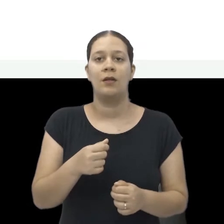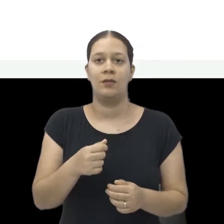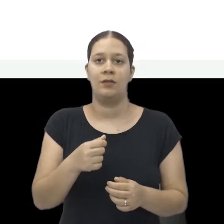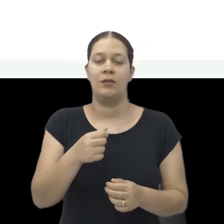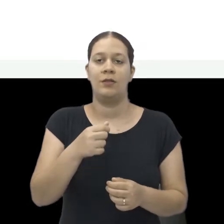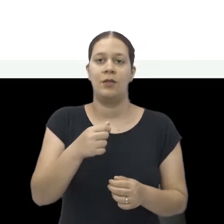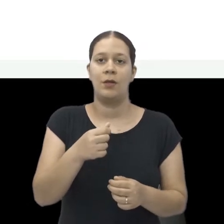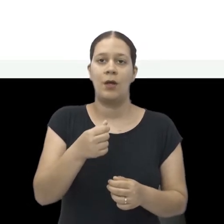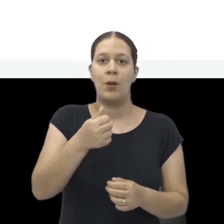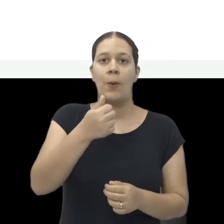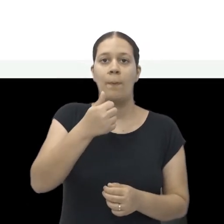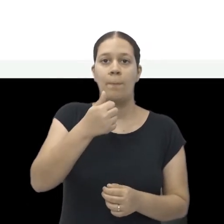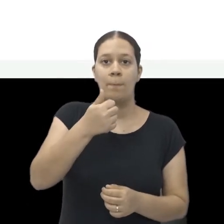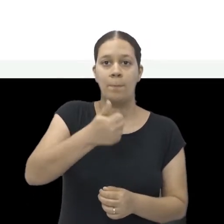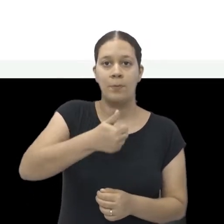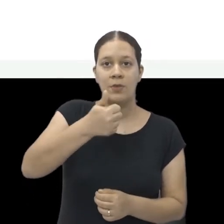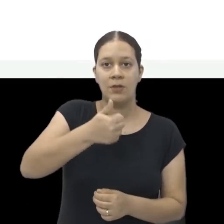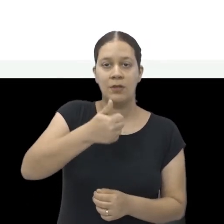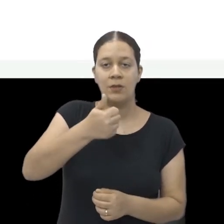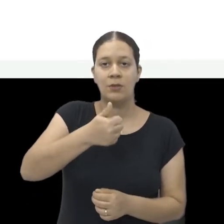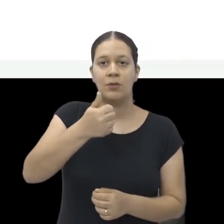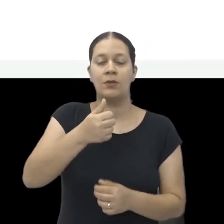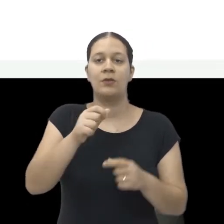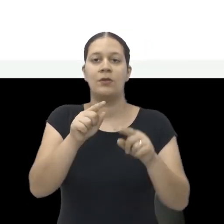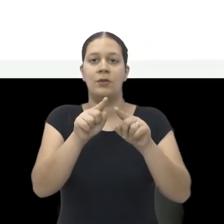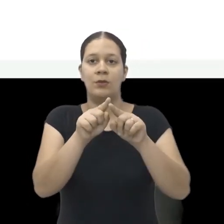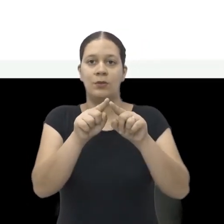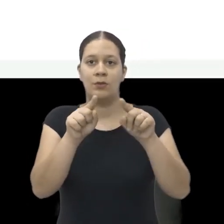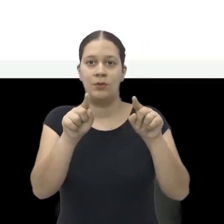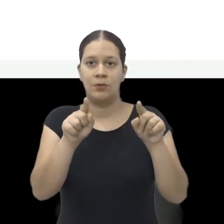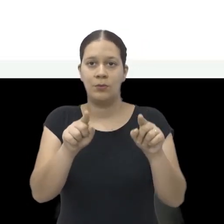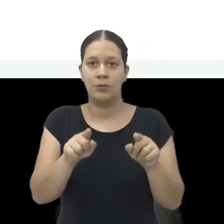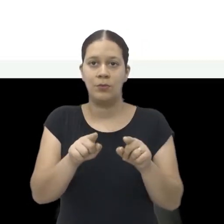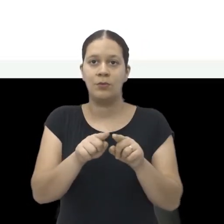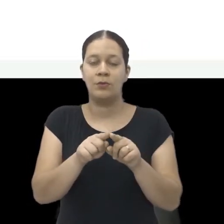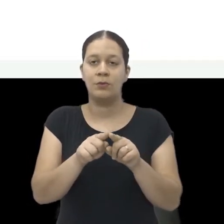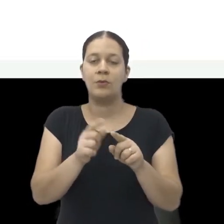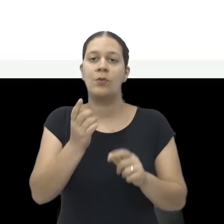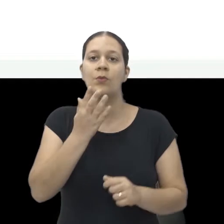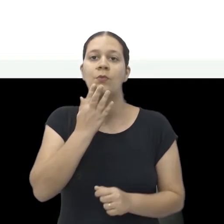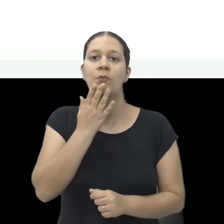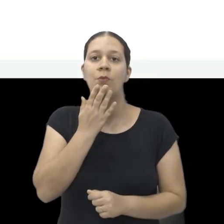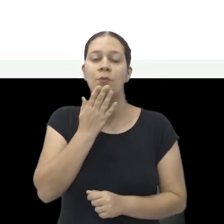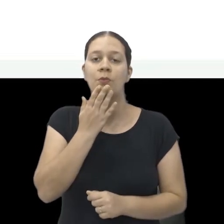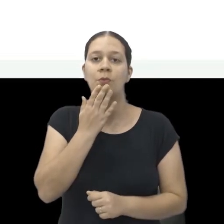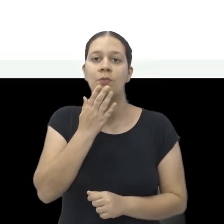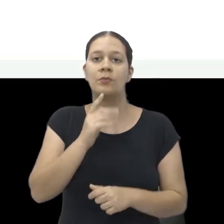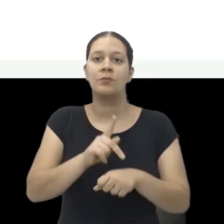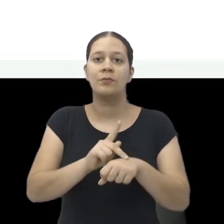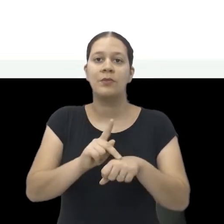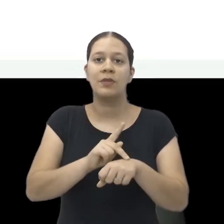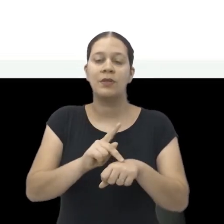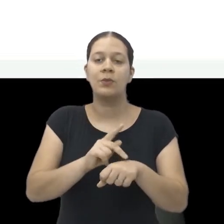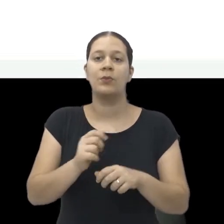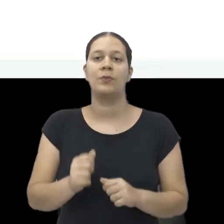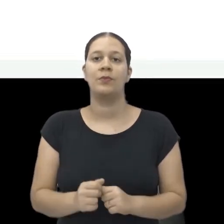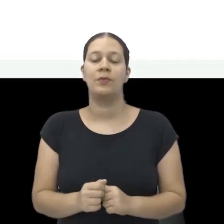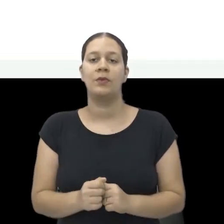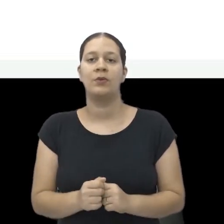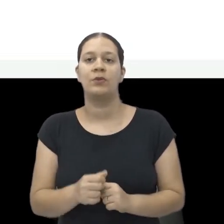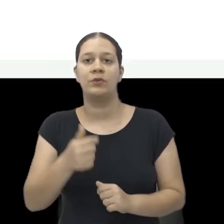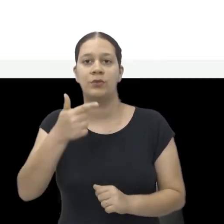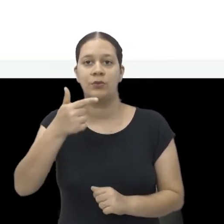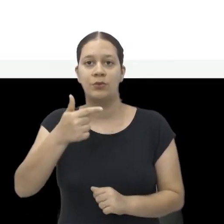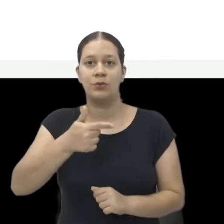um lado de um quadrado de base e um lado de um quadrado de altura. A segunda